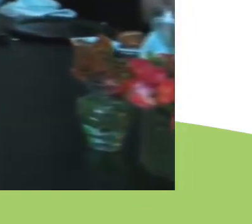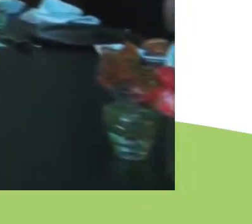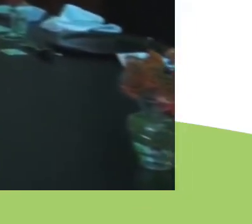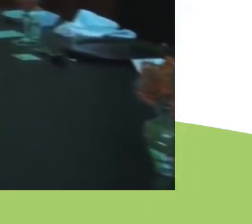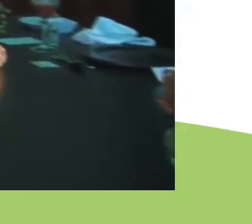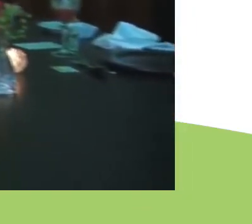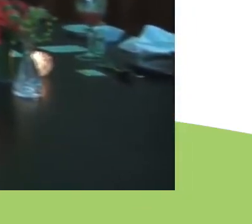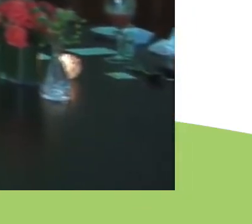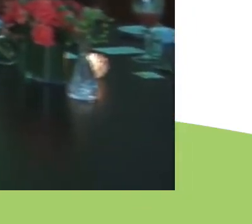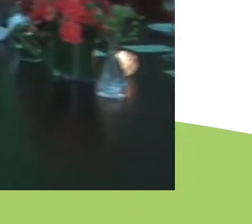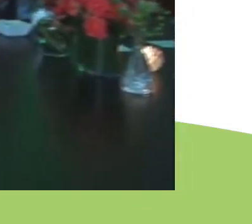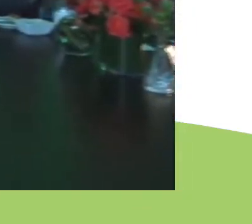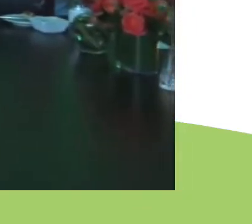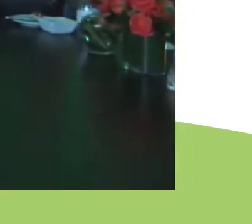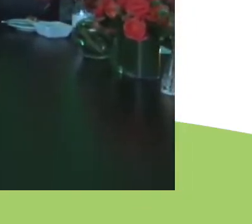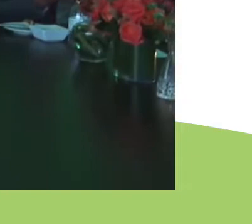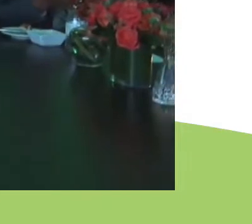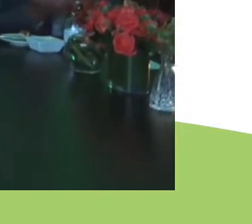E olha, gente,